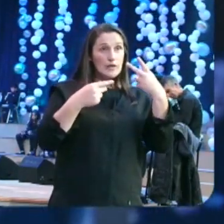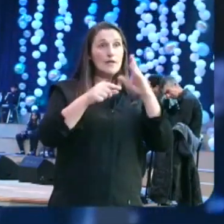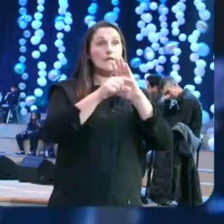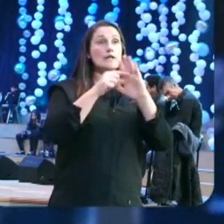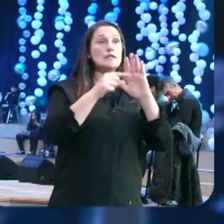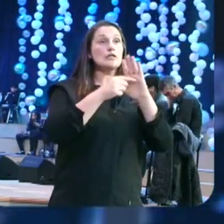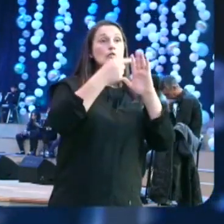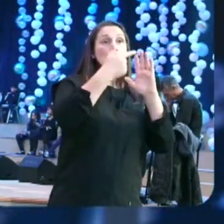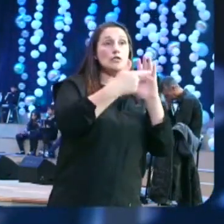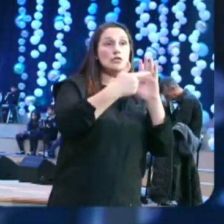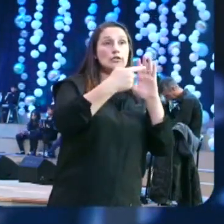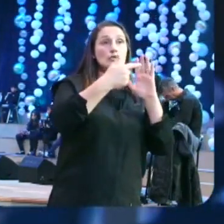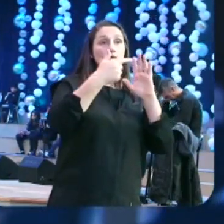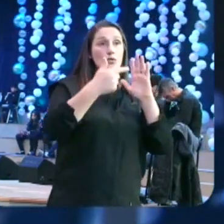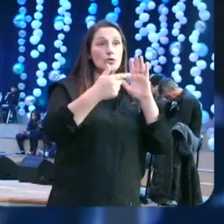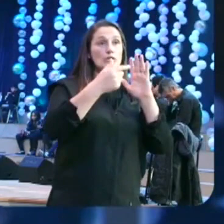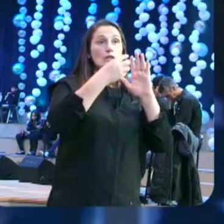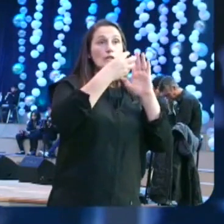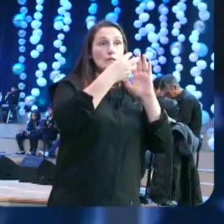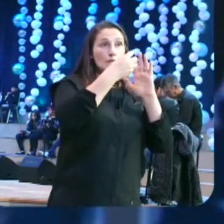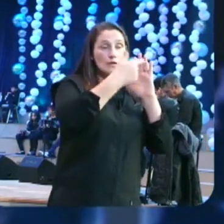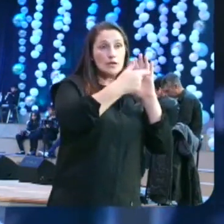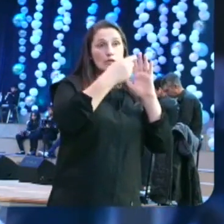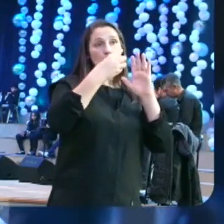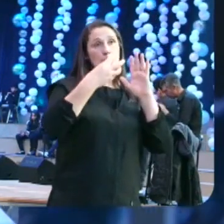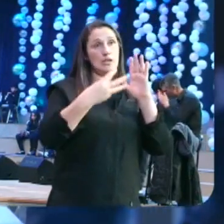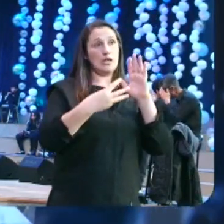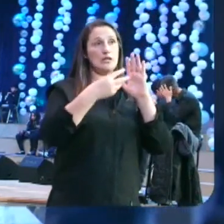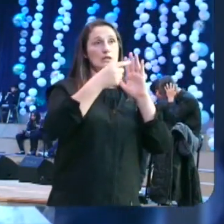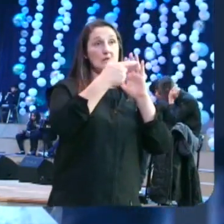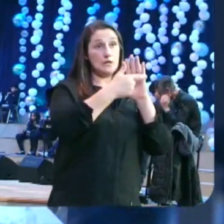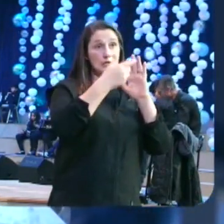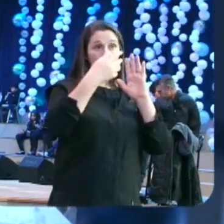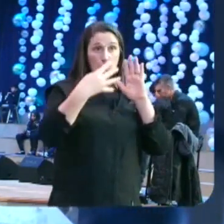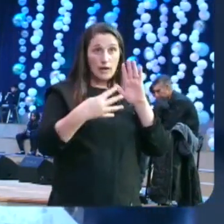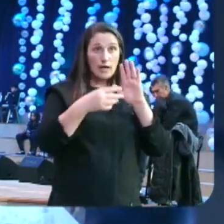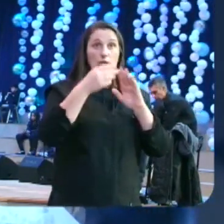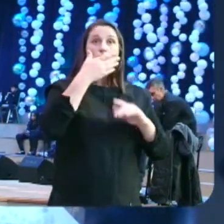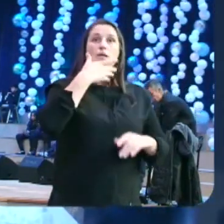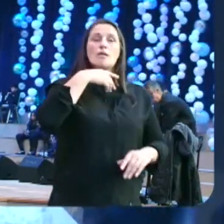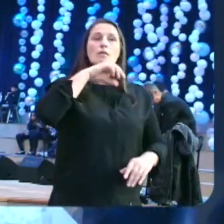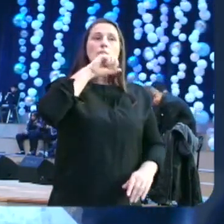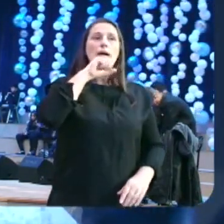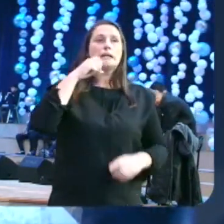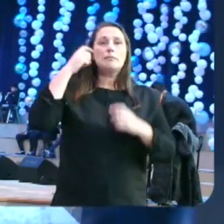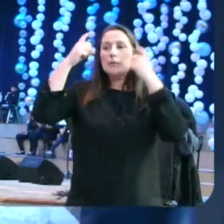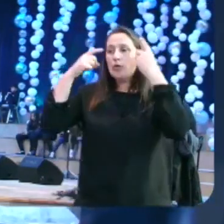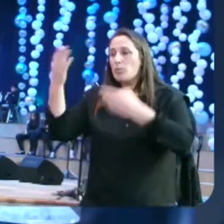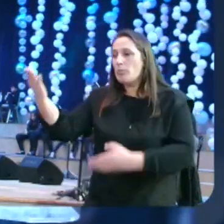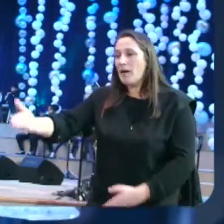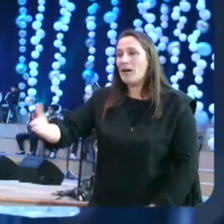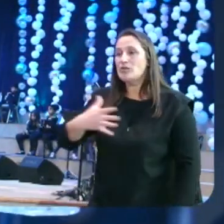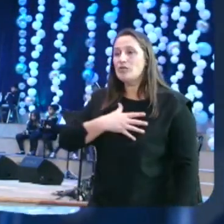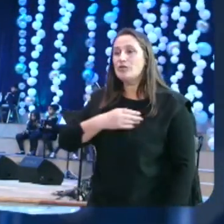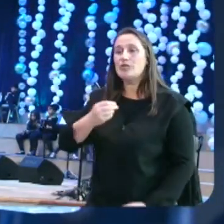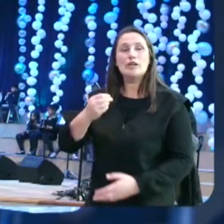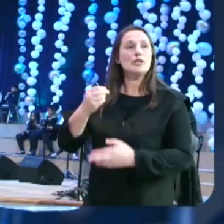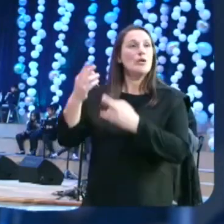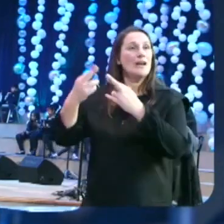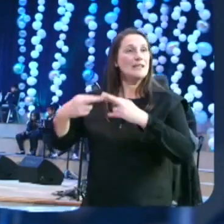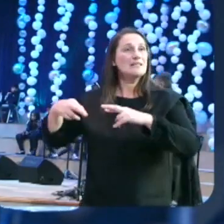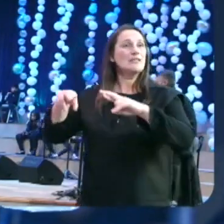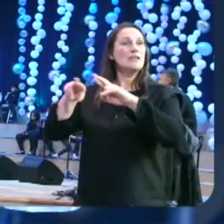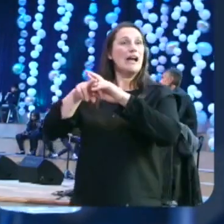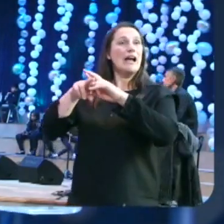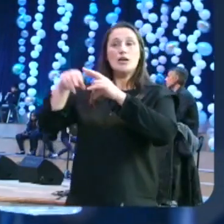22, 23, 24, dessa parábola, onde o pai está preocupado em restaurar o filho, tanto por dentro quanto por fora. E